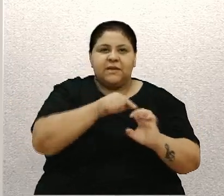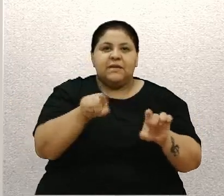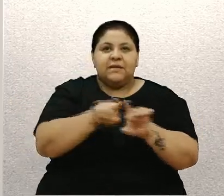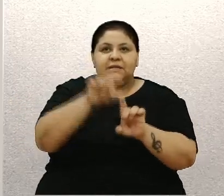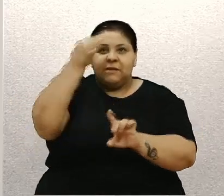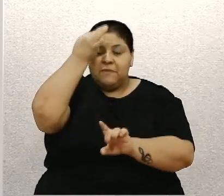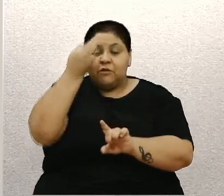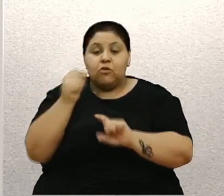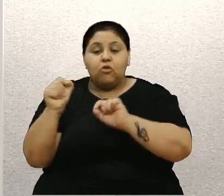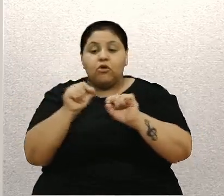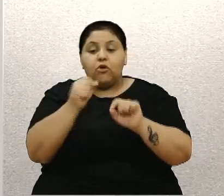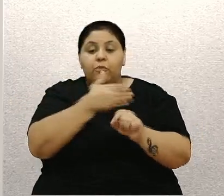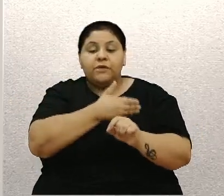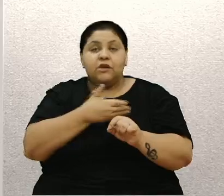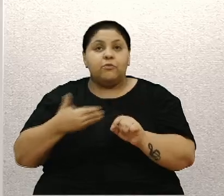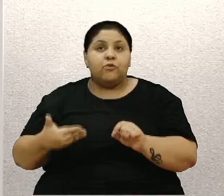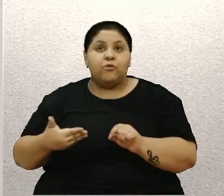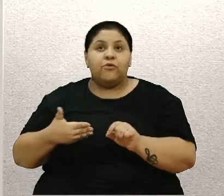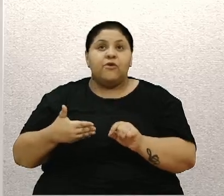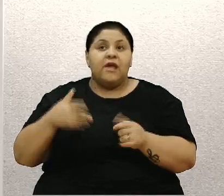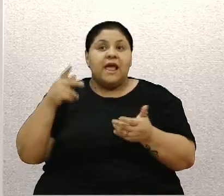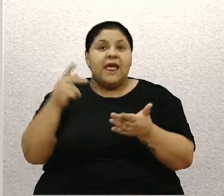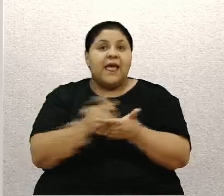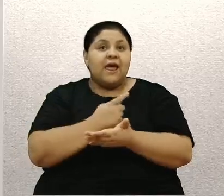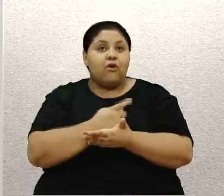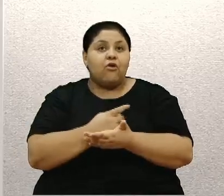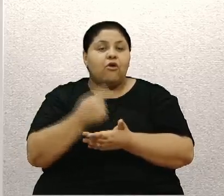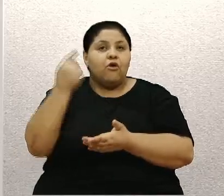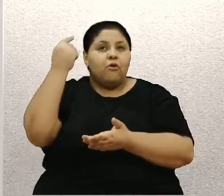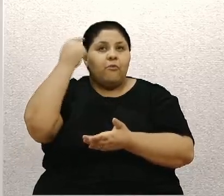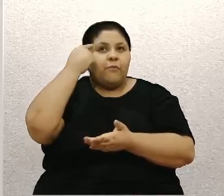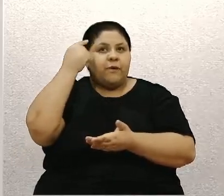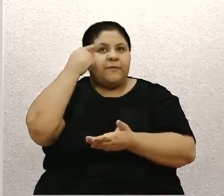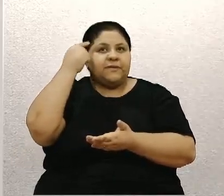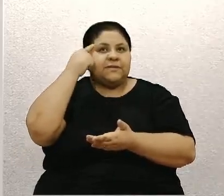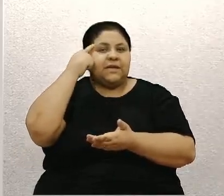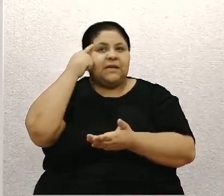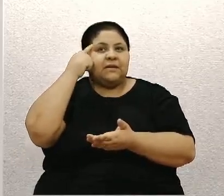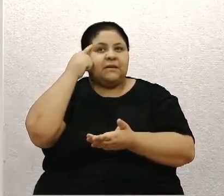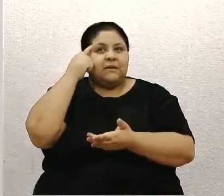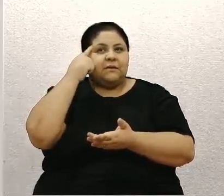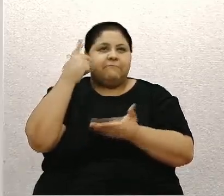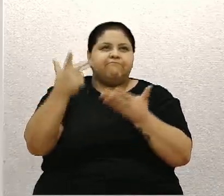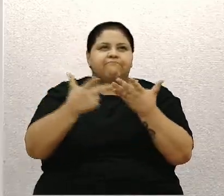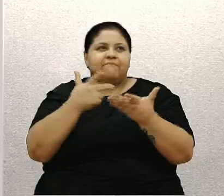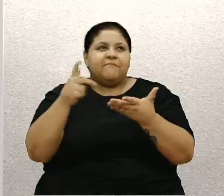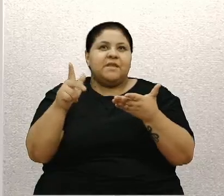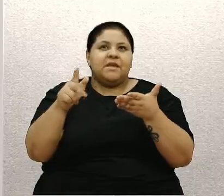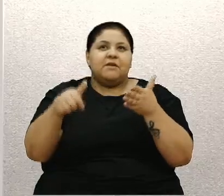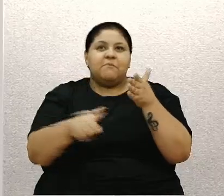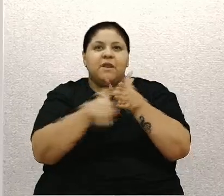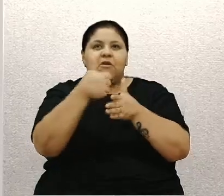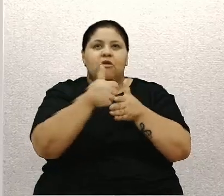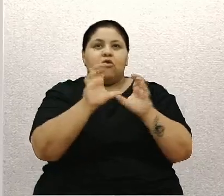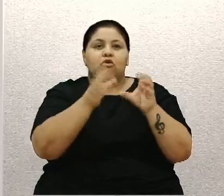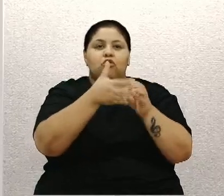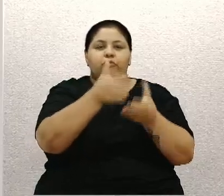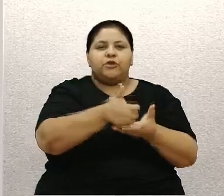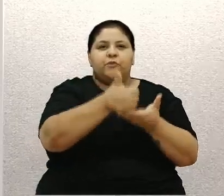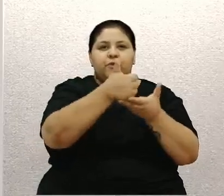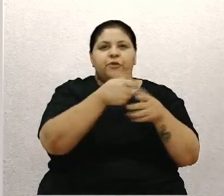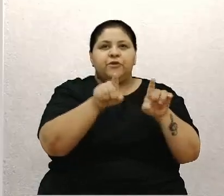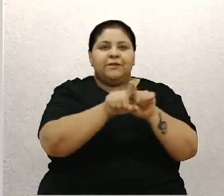no que o poder público peca para prestar uma assessoria melhor para eles. Então a frente parlamentar serve também como uma forma de